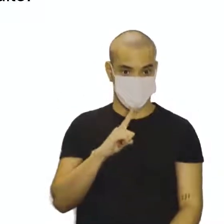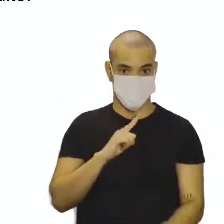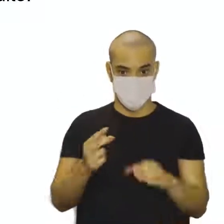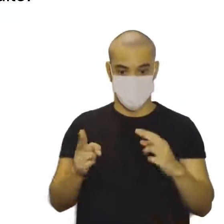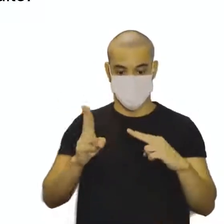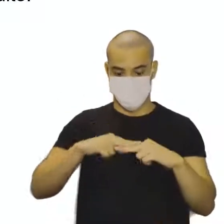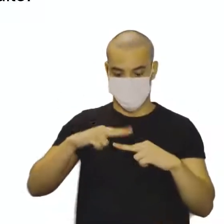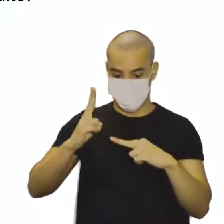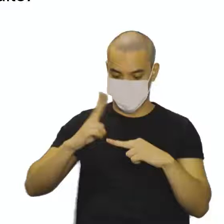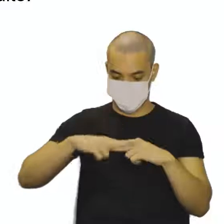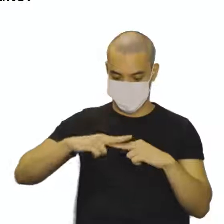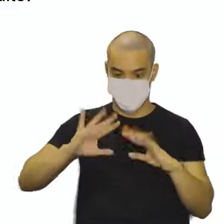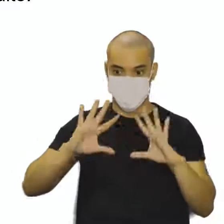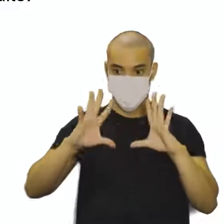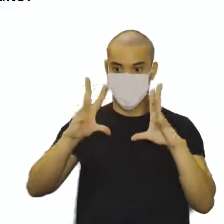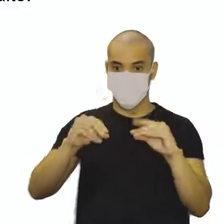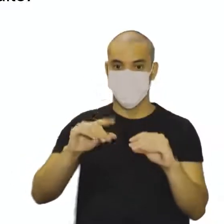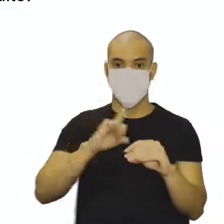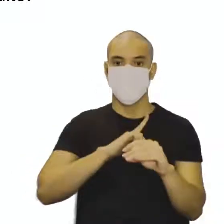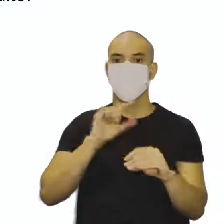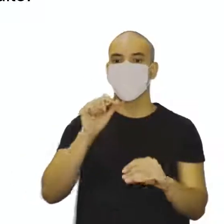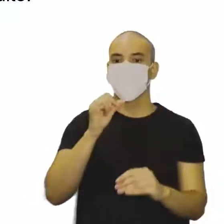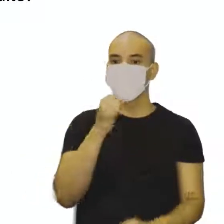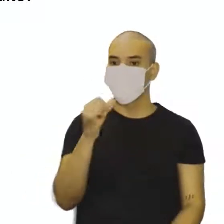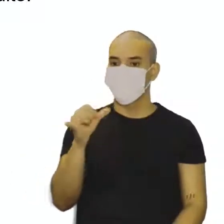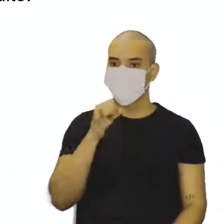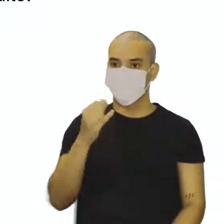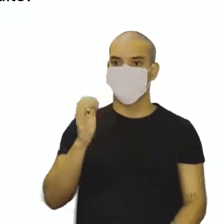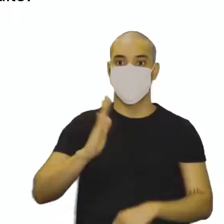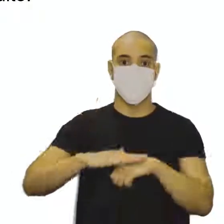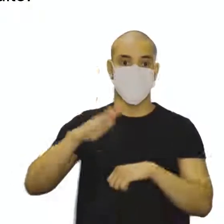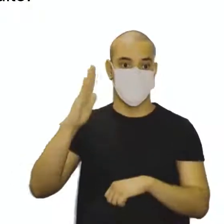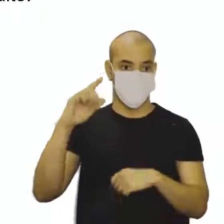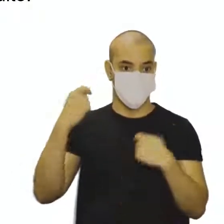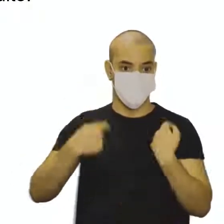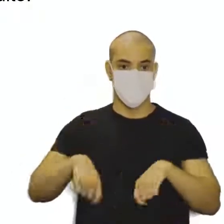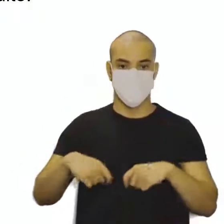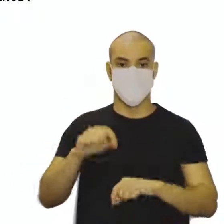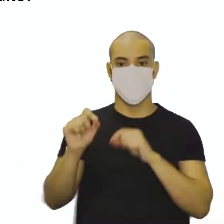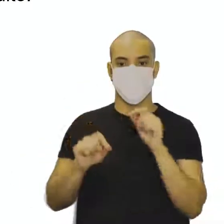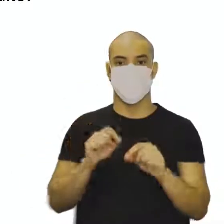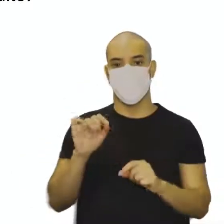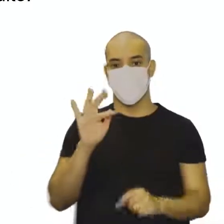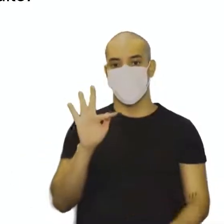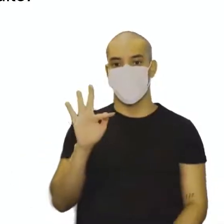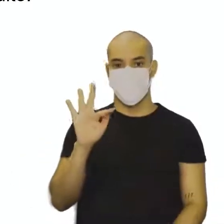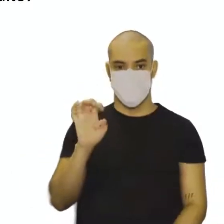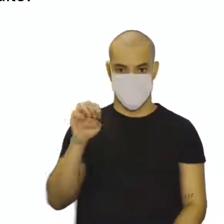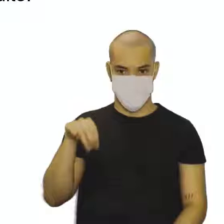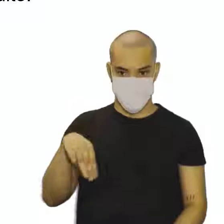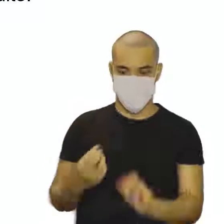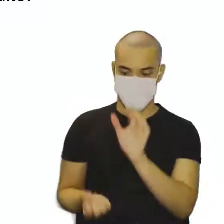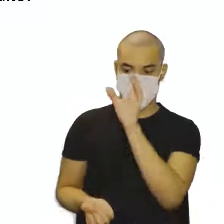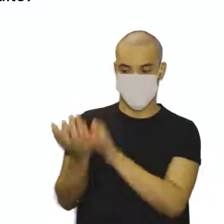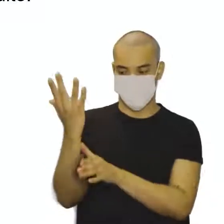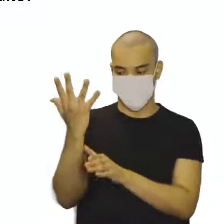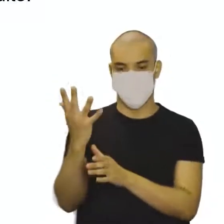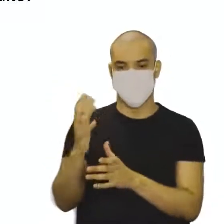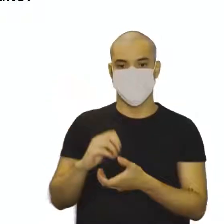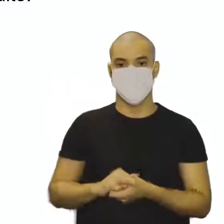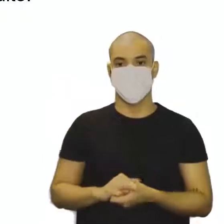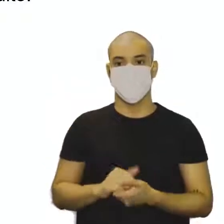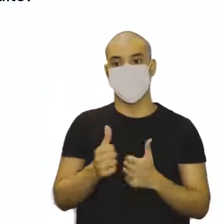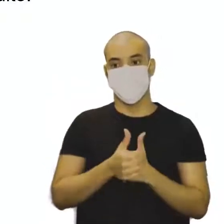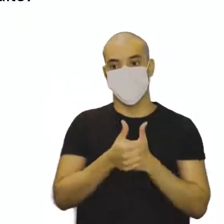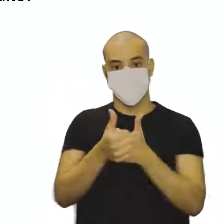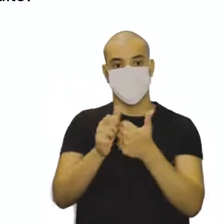circuito fechado, se eu fecho a chave ali, eu vou ter passagem de corrente, vai surgir, pessoal, uma força eletromotriz. E, de acordo